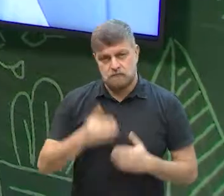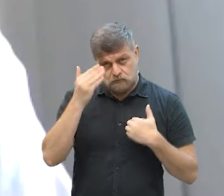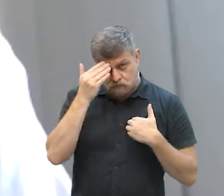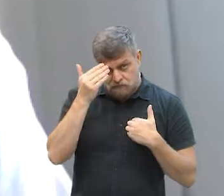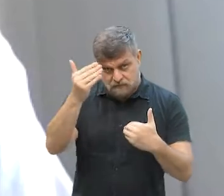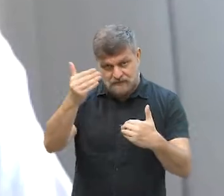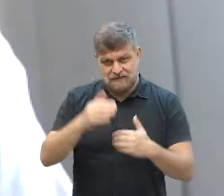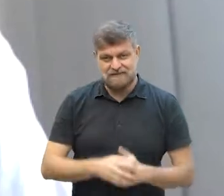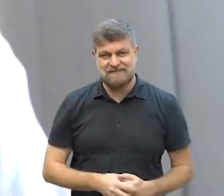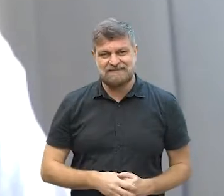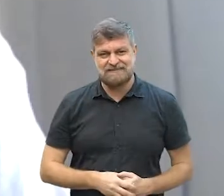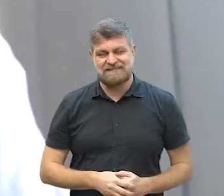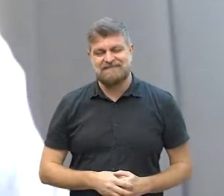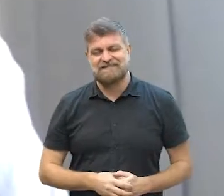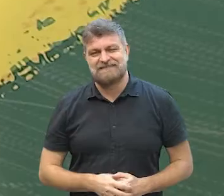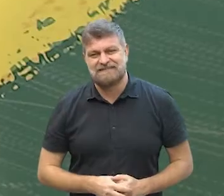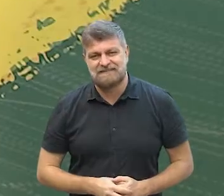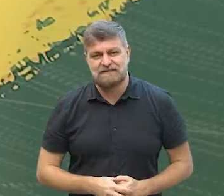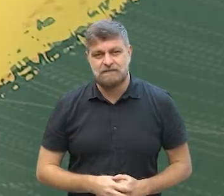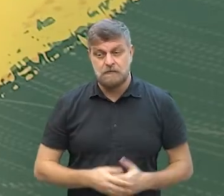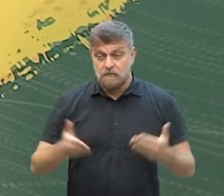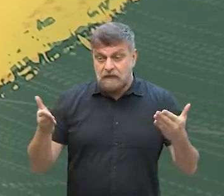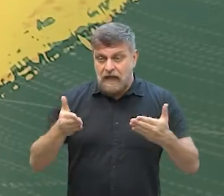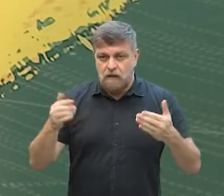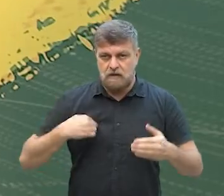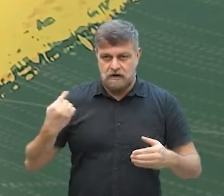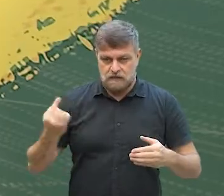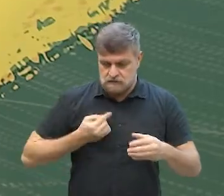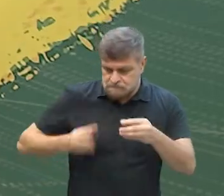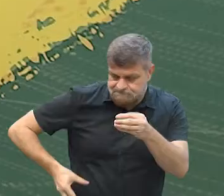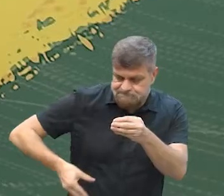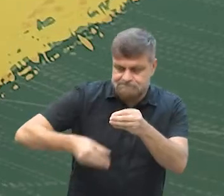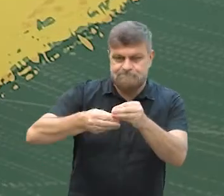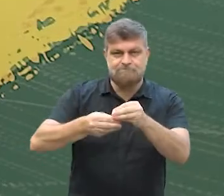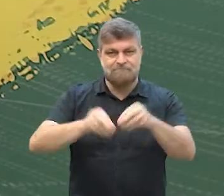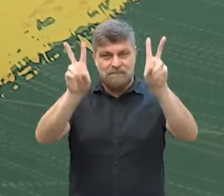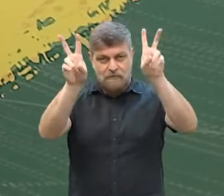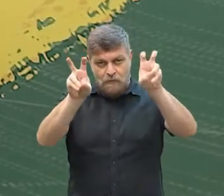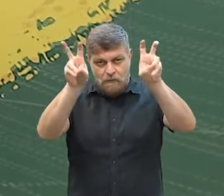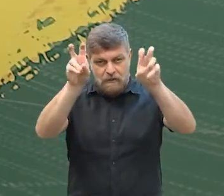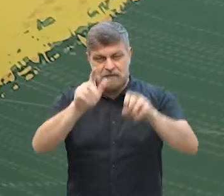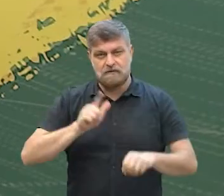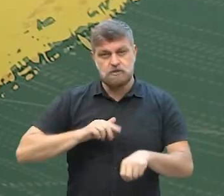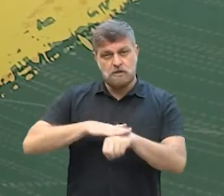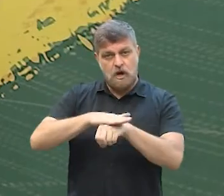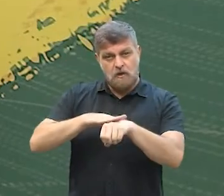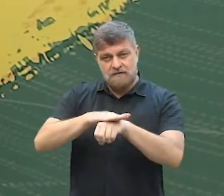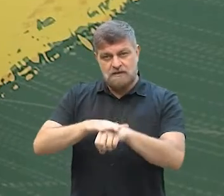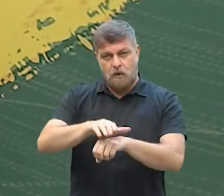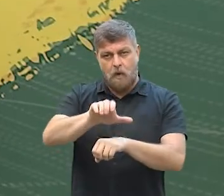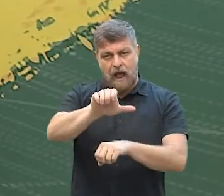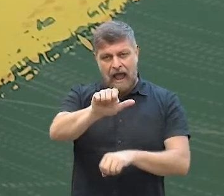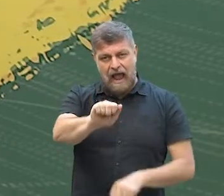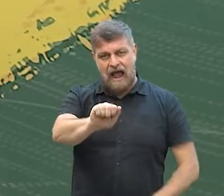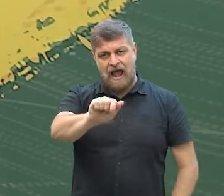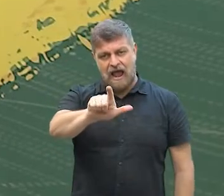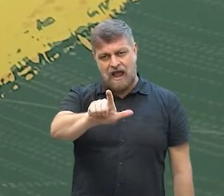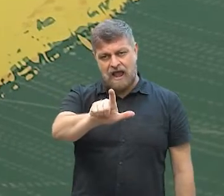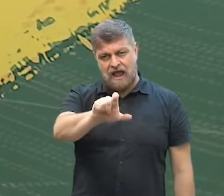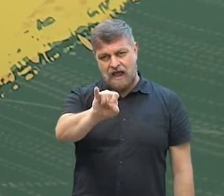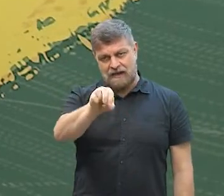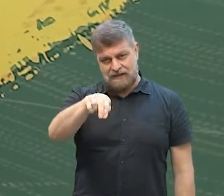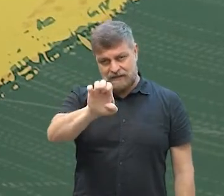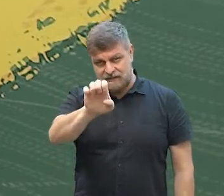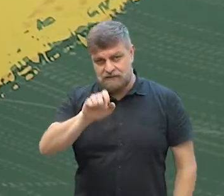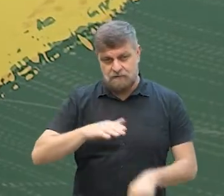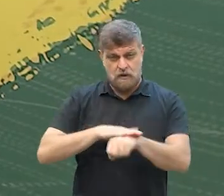Obrigado. Obrigada. Bom, e para a gente dar sequência nesse assunto, agora a gente vai conversar com a Aline para falar um pouquinho mais